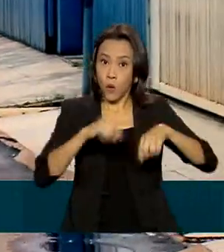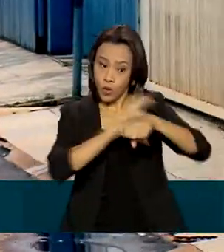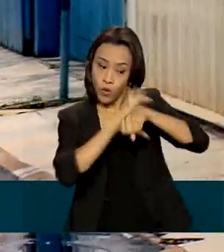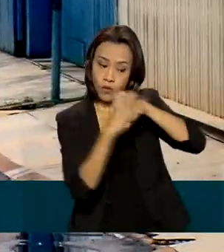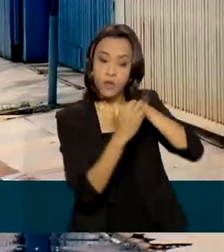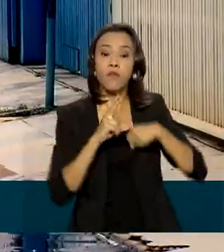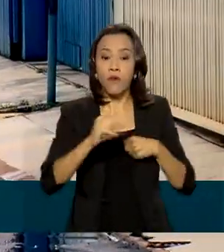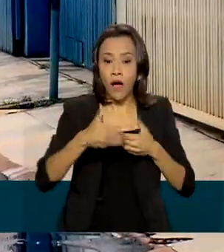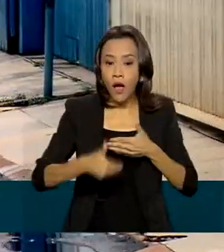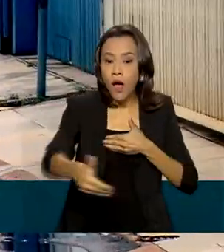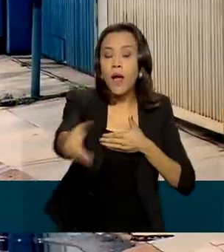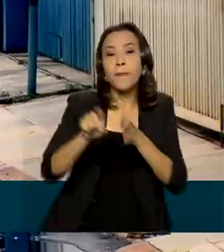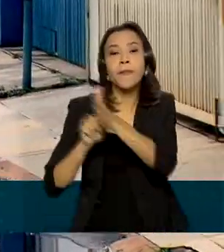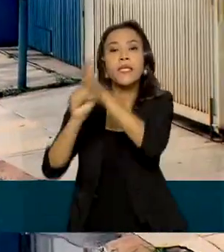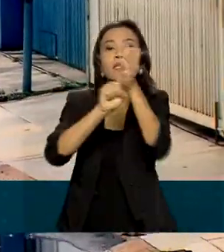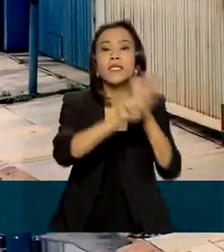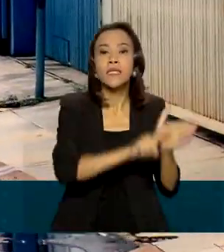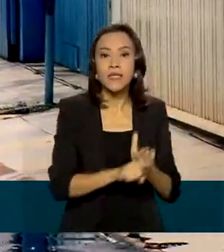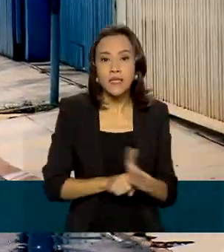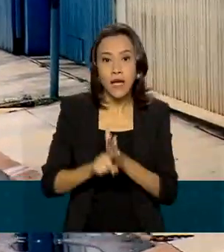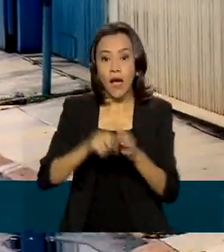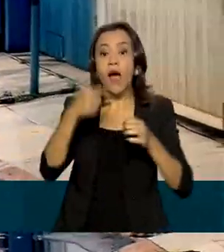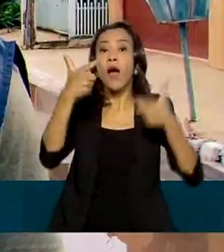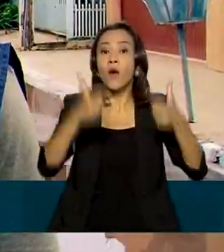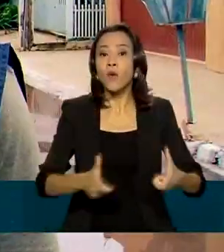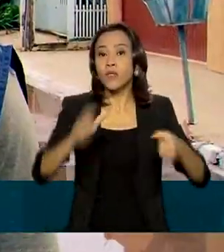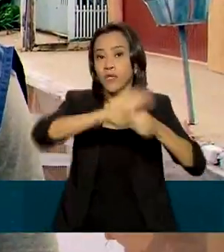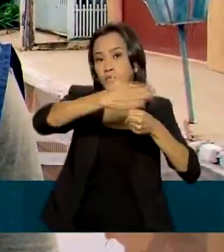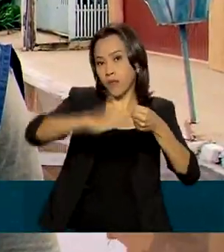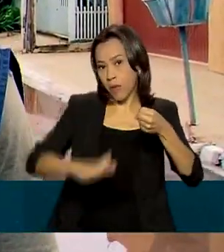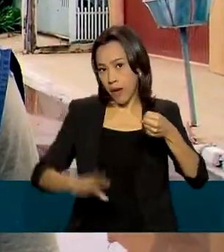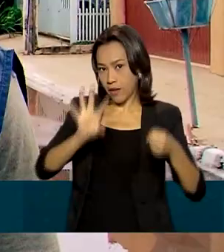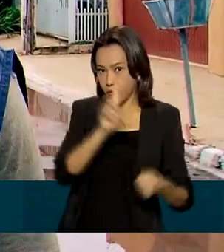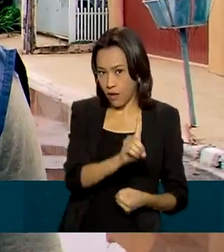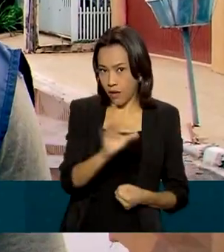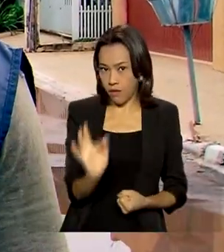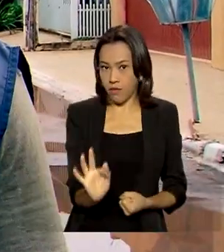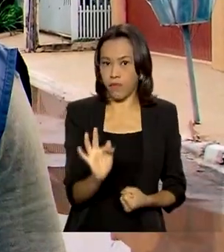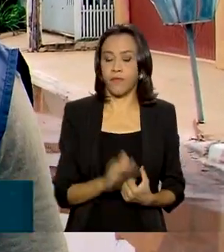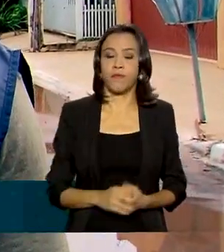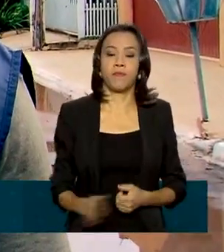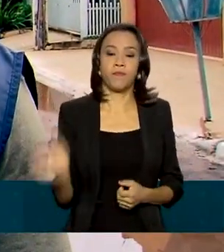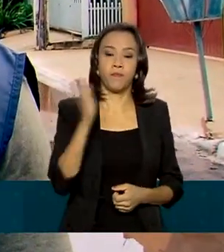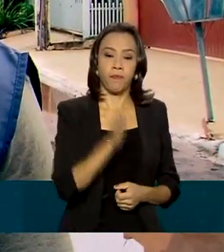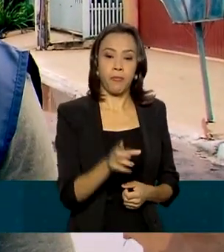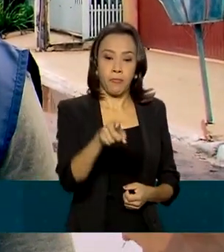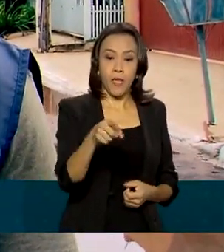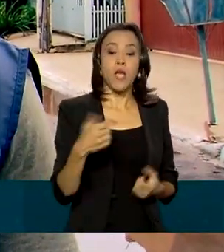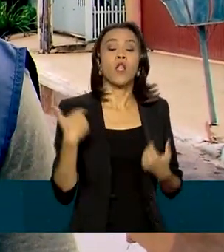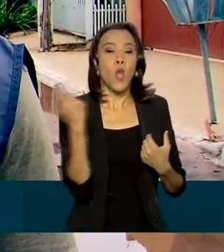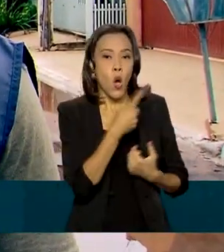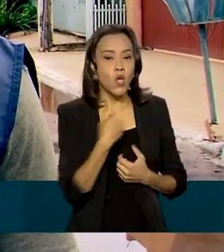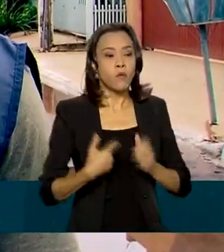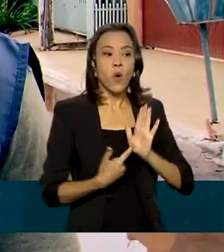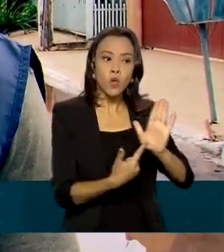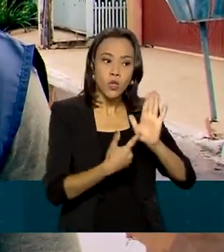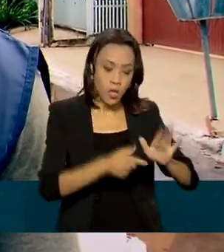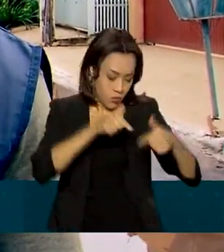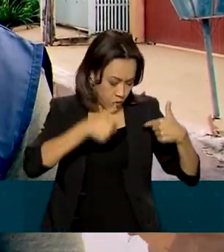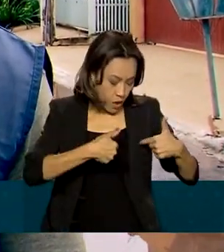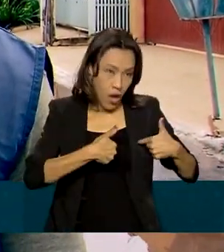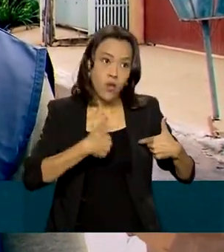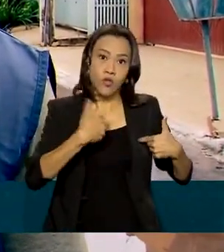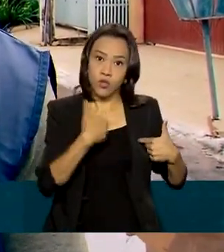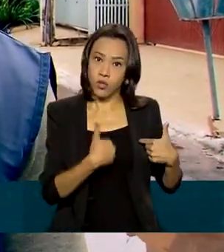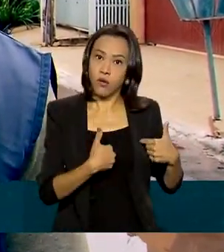realizar a pesquisa na região administrativa de Samambaia nós nos identificamos falamos a baixar nas identificação